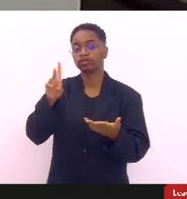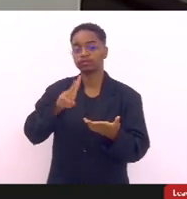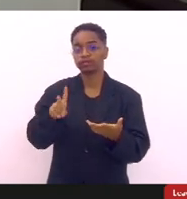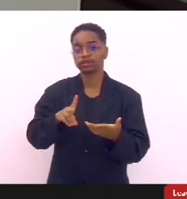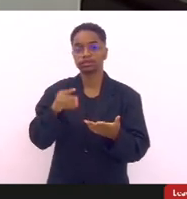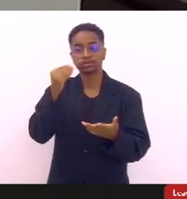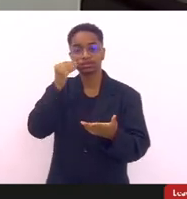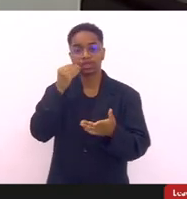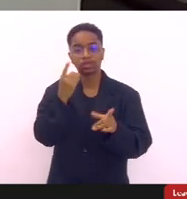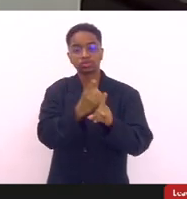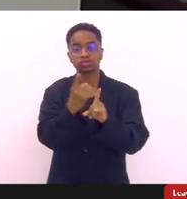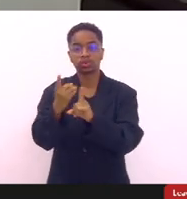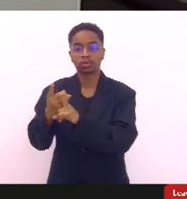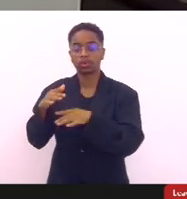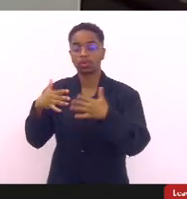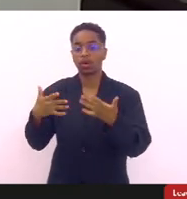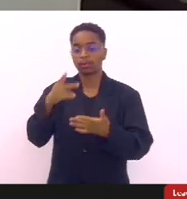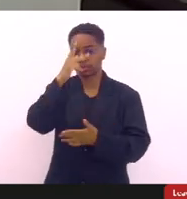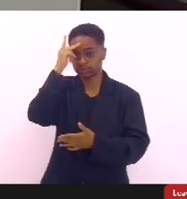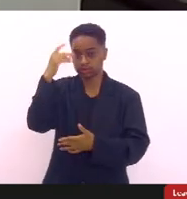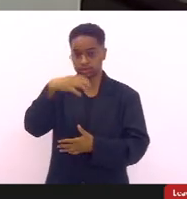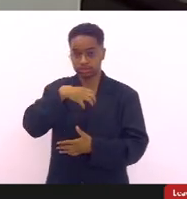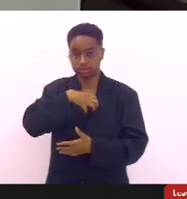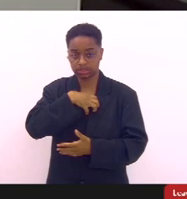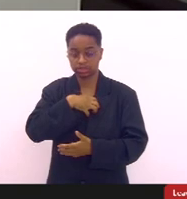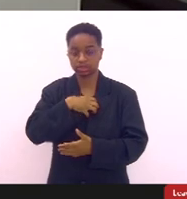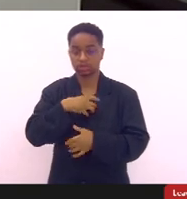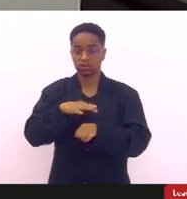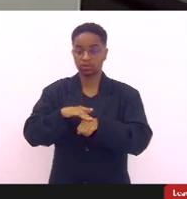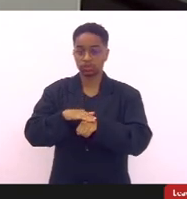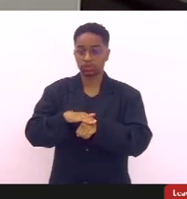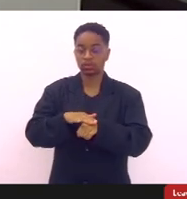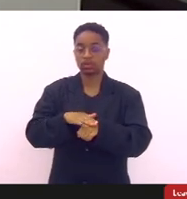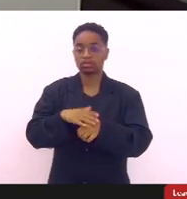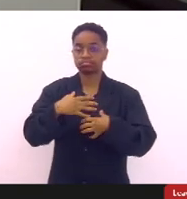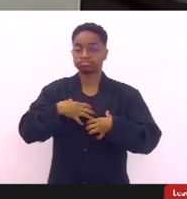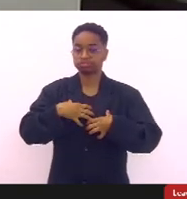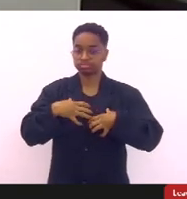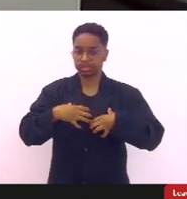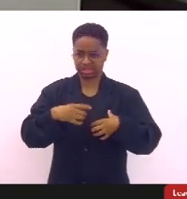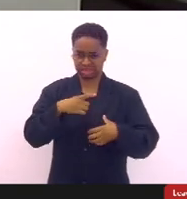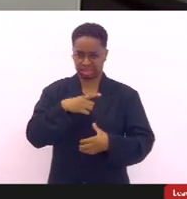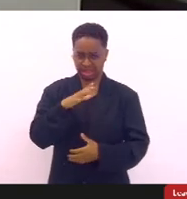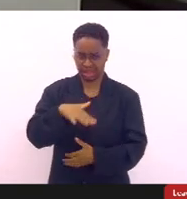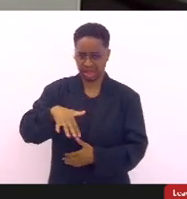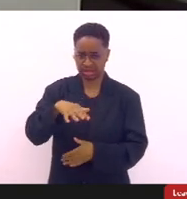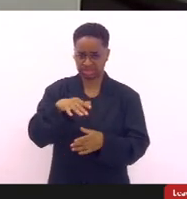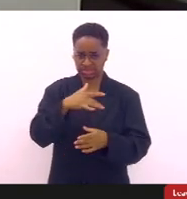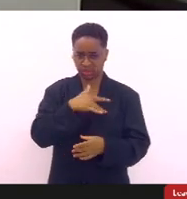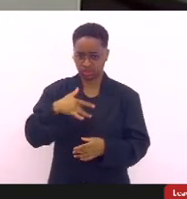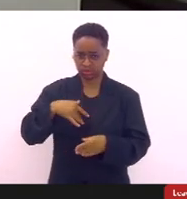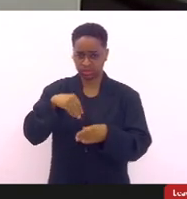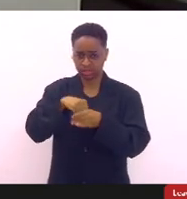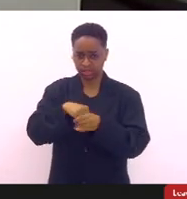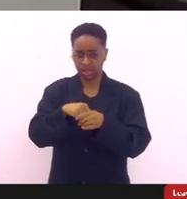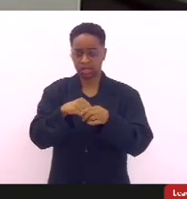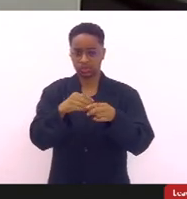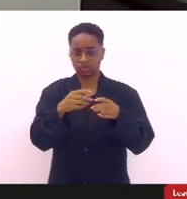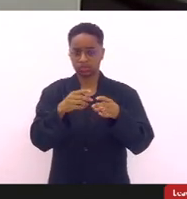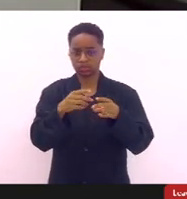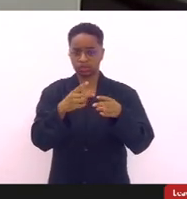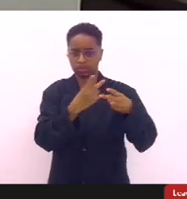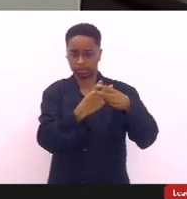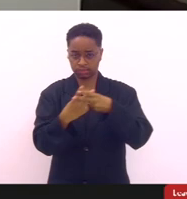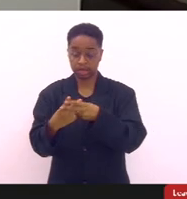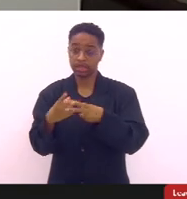sintomáticas respiratórias? Então, na área da saúde, do sistema penitenciário, tem isso? A gente tem uma UPA em Bangu.